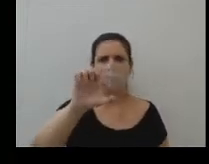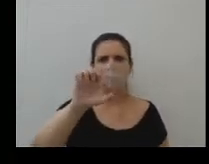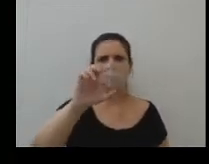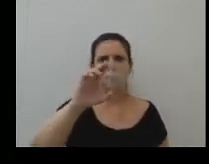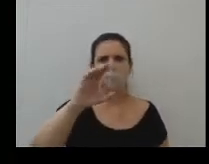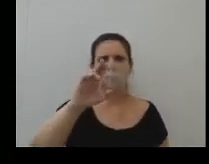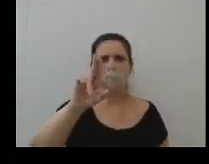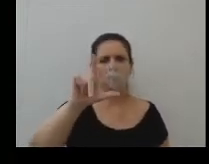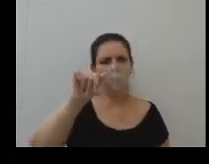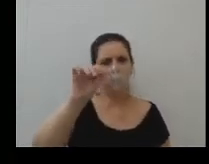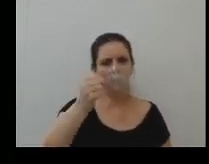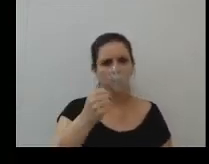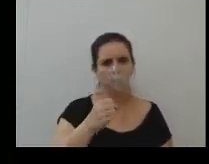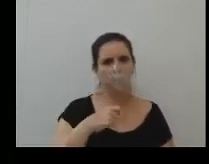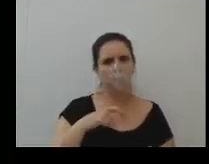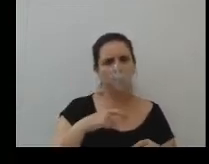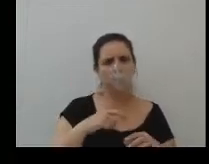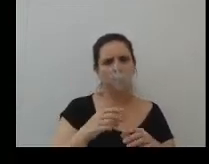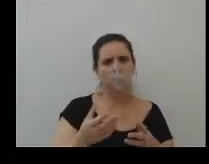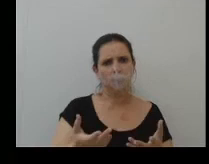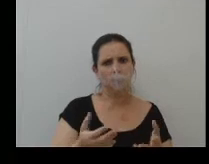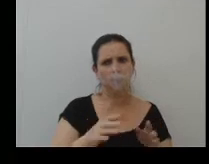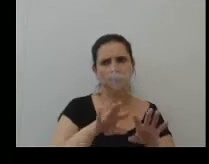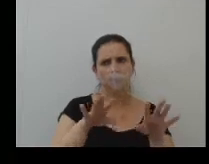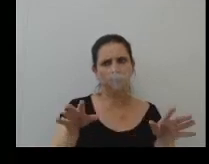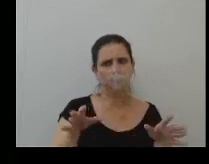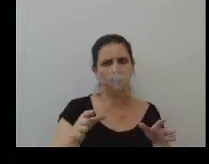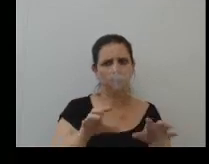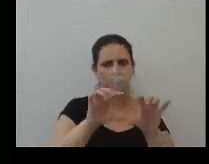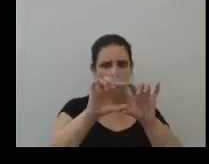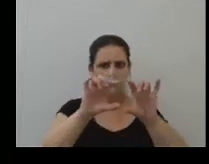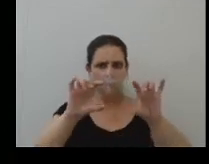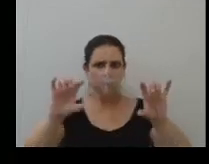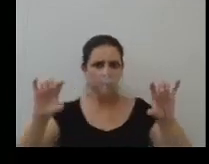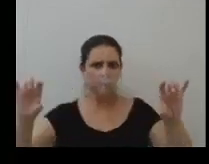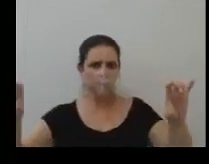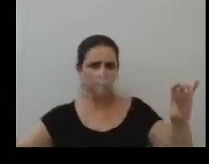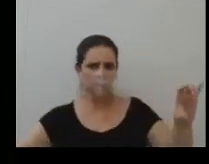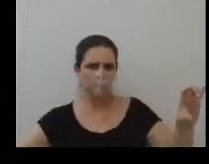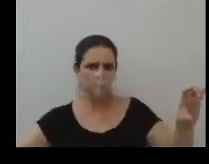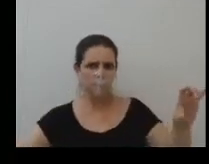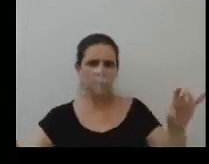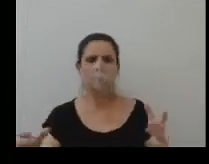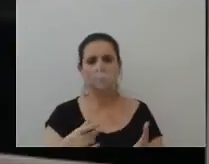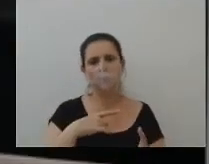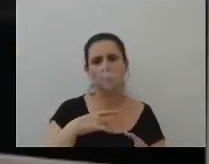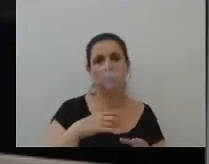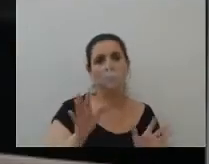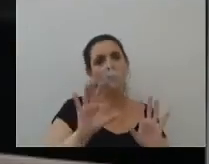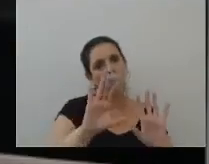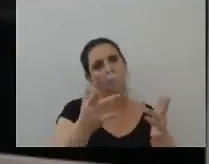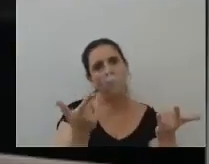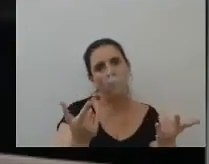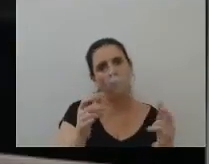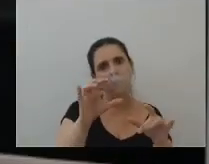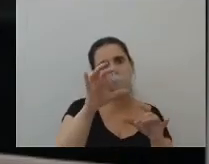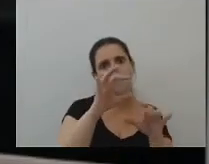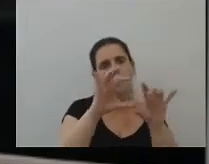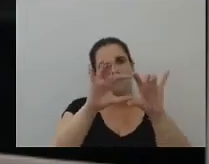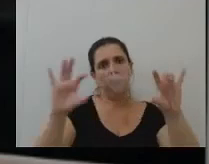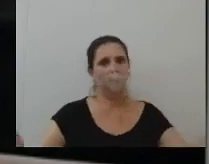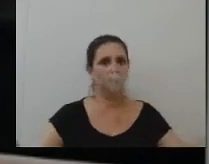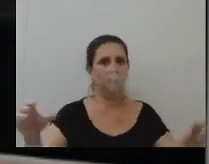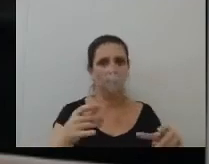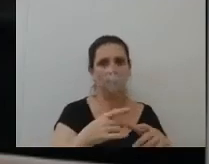uma barra e suas moléculas vibrando. Claro que não tem moléculas desse tamanho todo aí na minha barra,